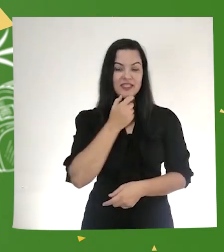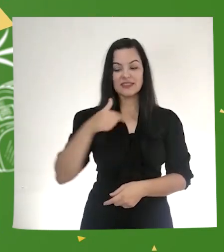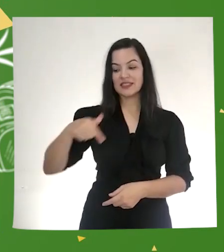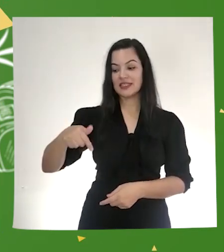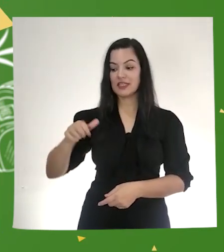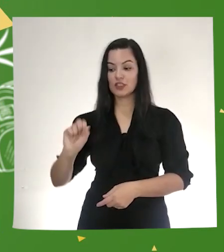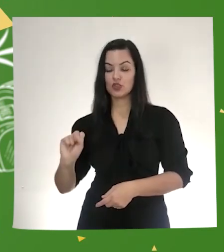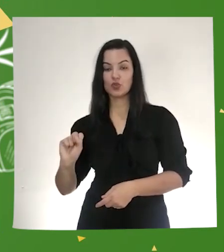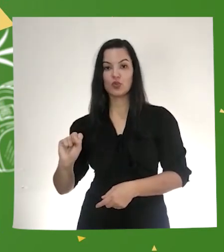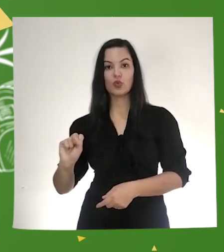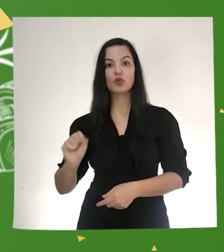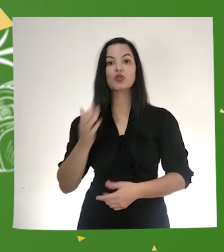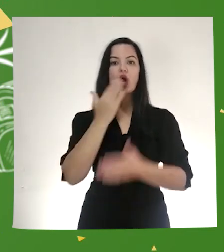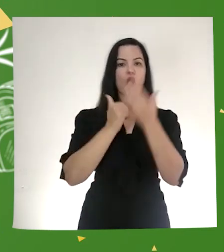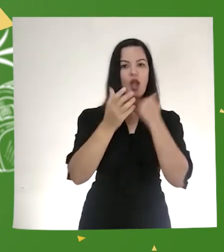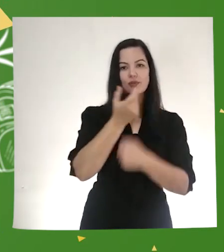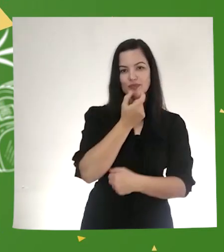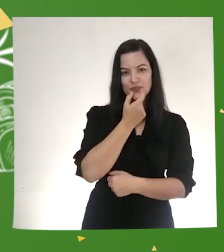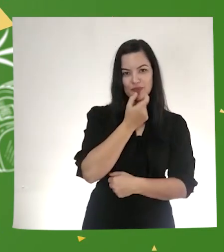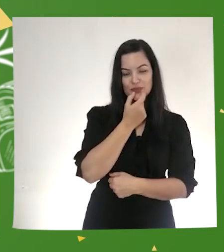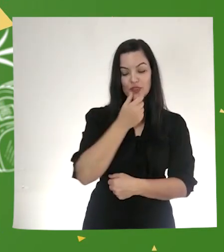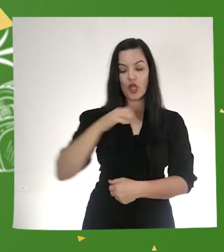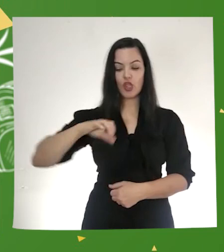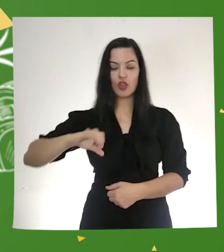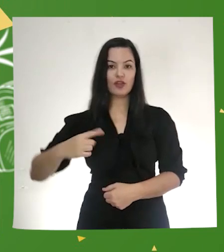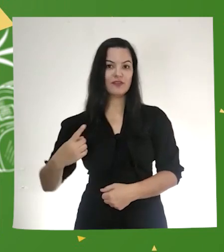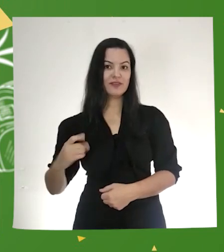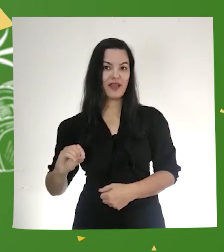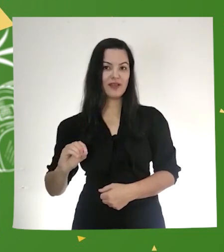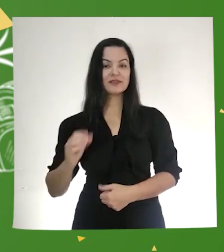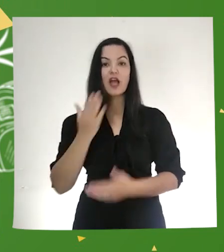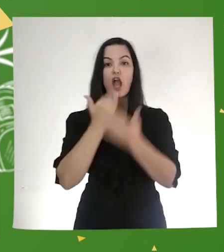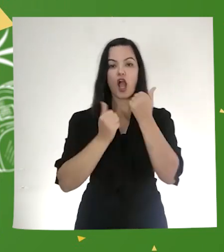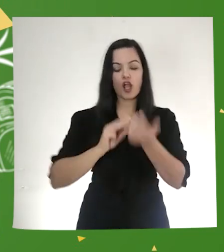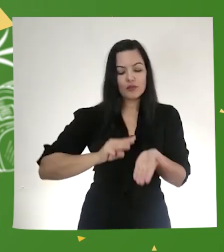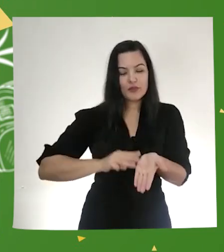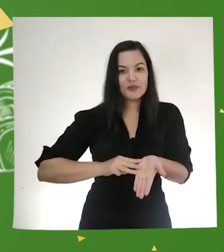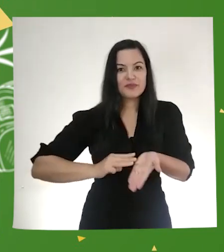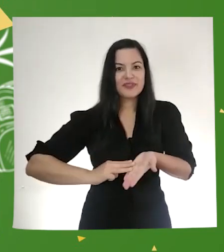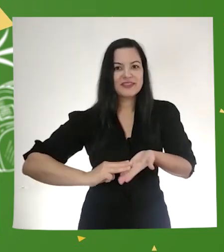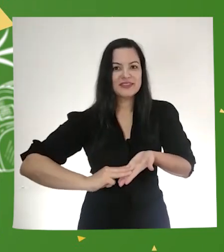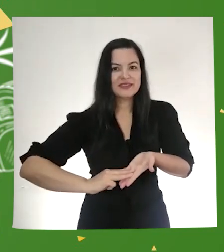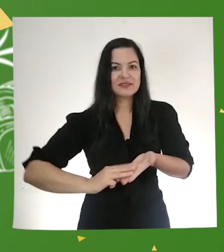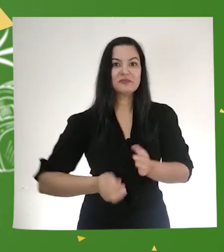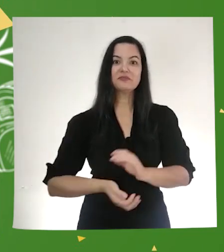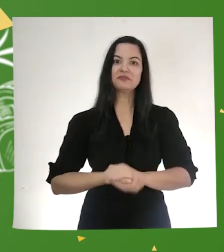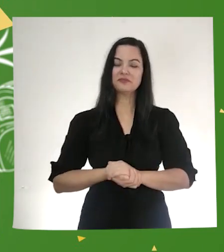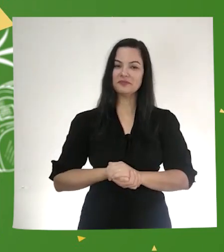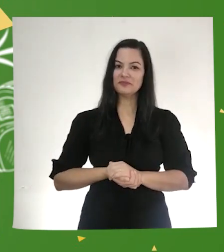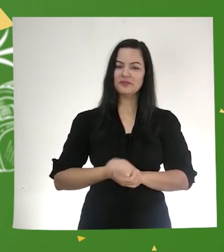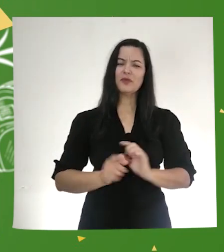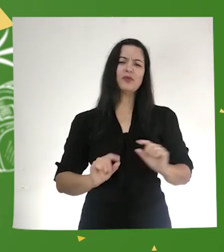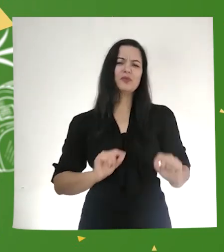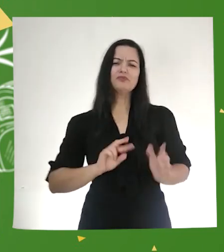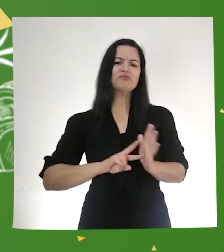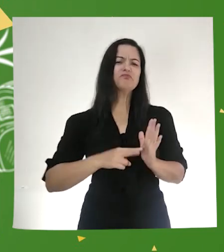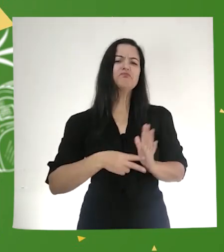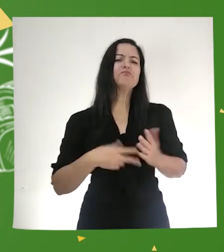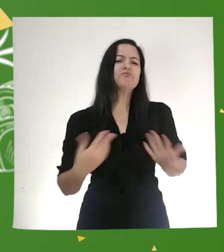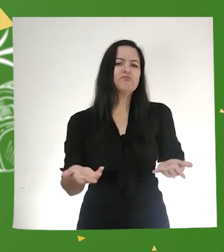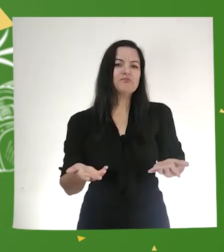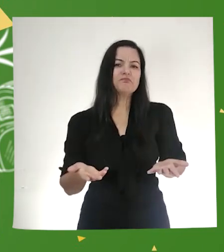8, comer biscoito. 9, 10, comer pastéis. O que é